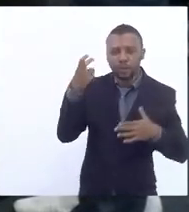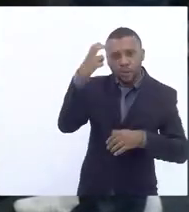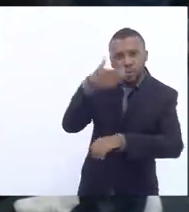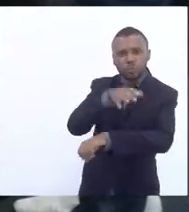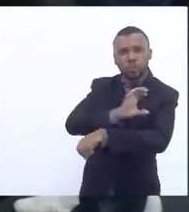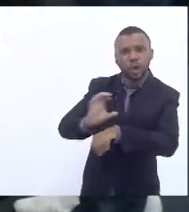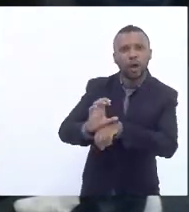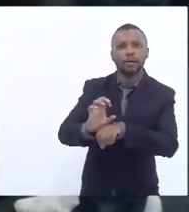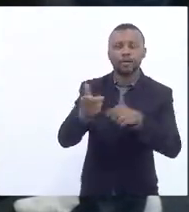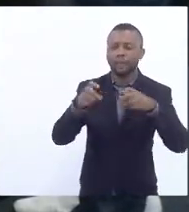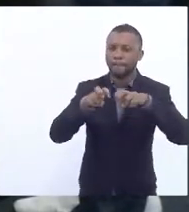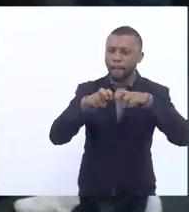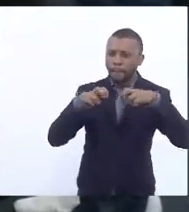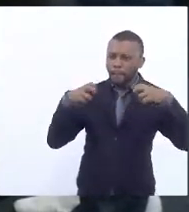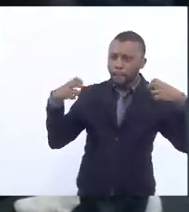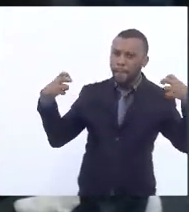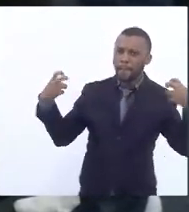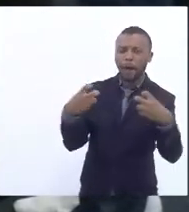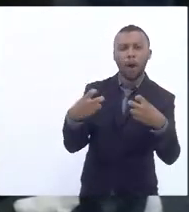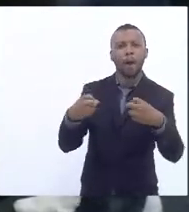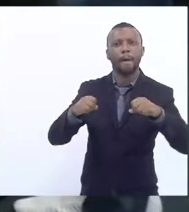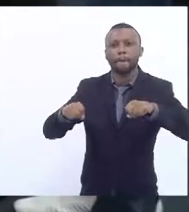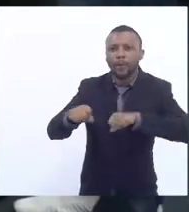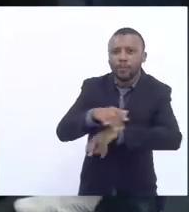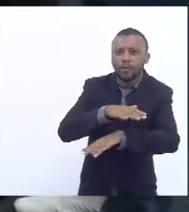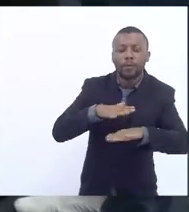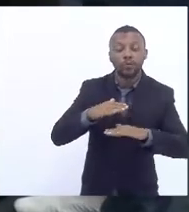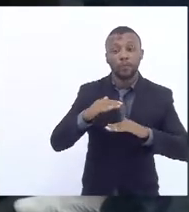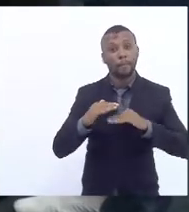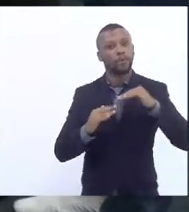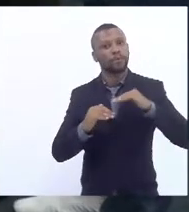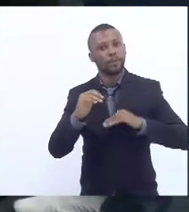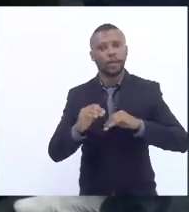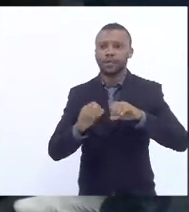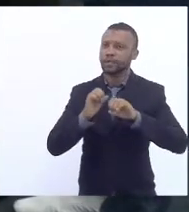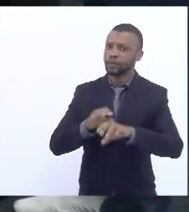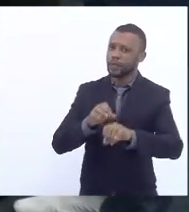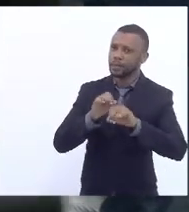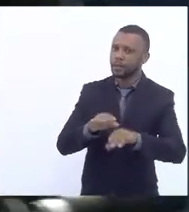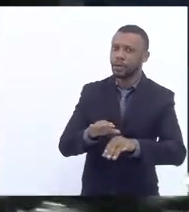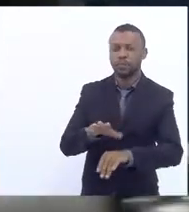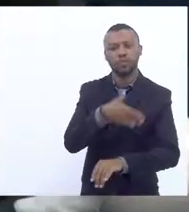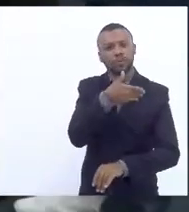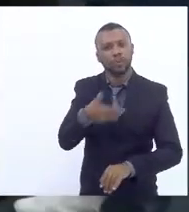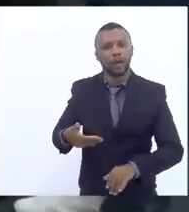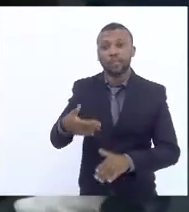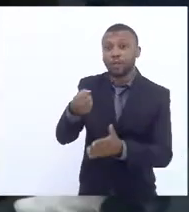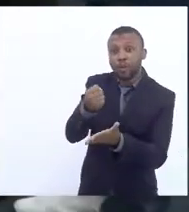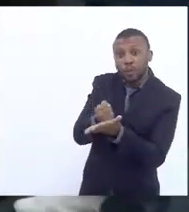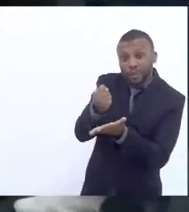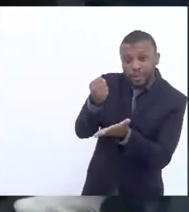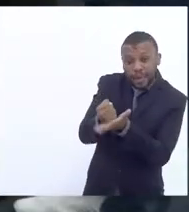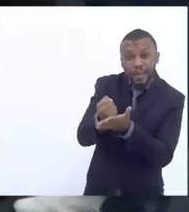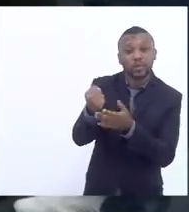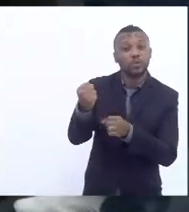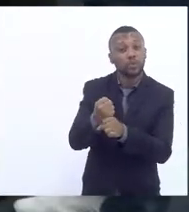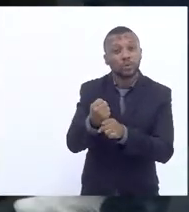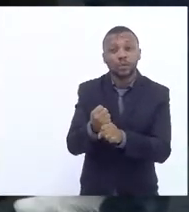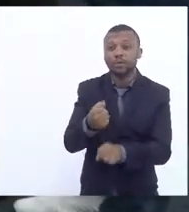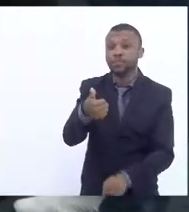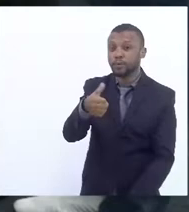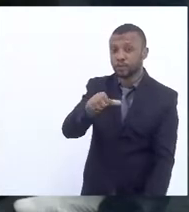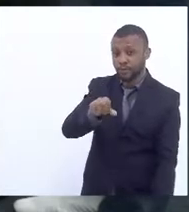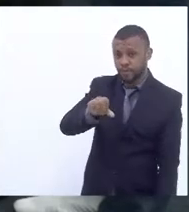galerias. Movimento de profissionais de educação do nosso estado que foram contratados ainda na década de 90,